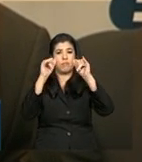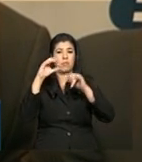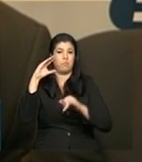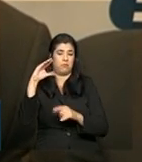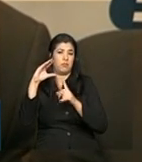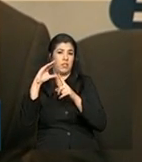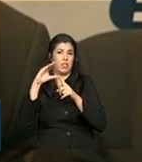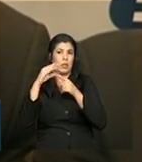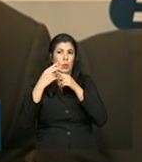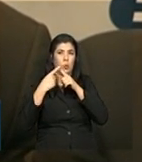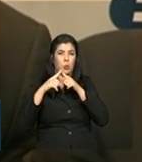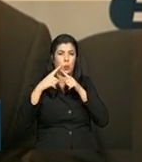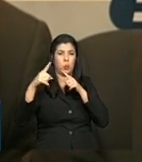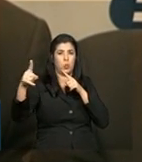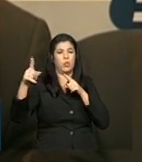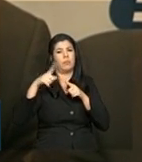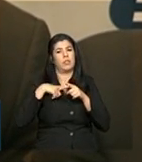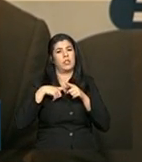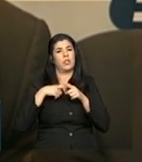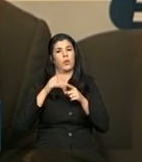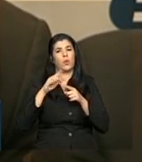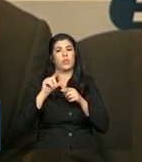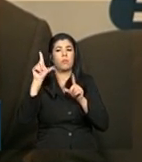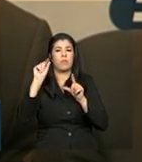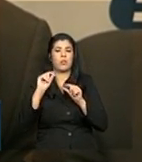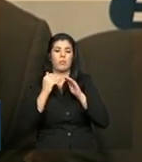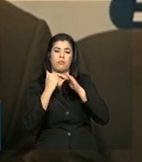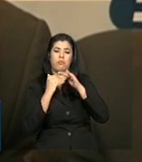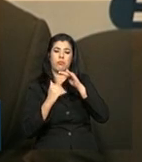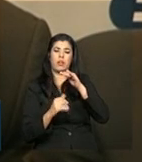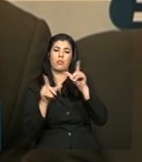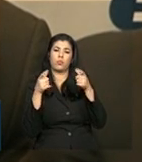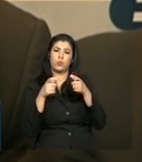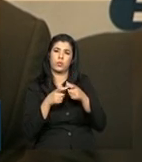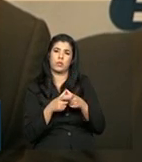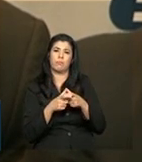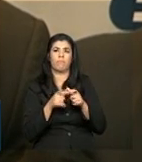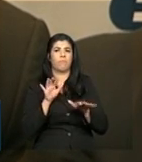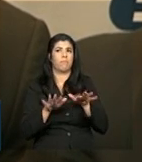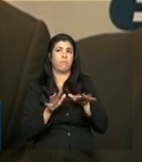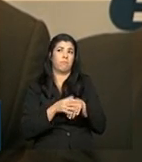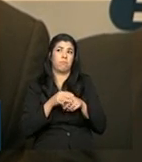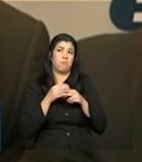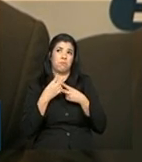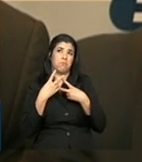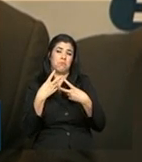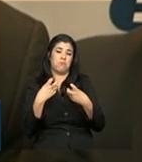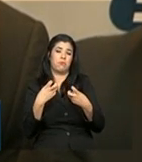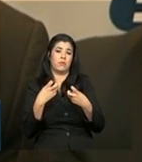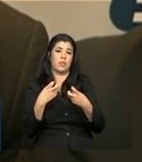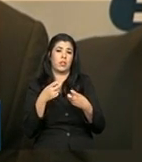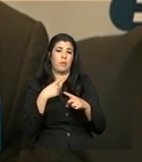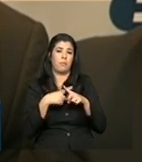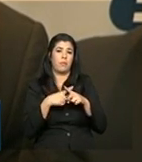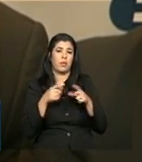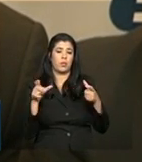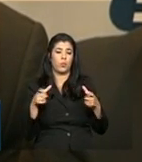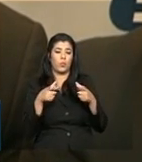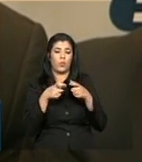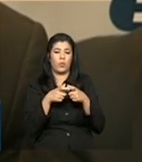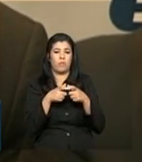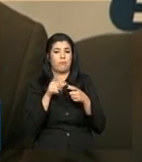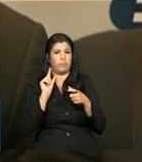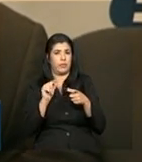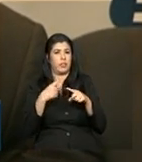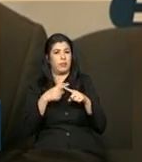subestação, uma linha, né? Então, talvez não tenha sido atrativo por ser um lote muito pequeno em regiões